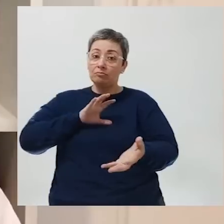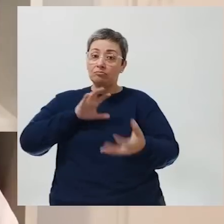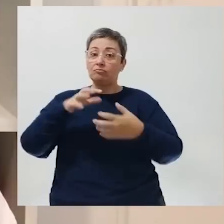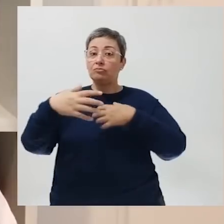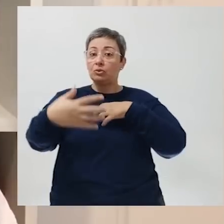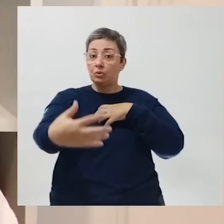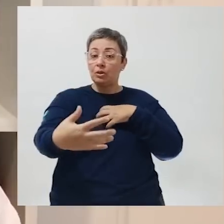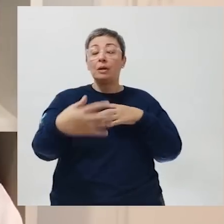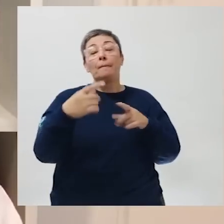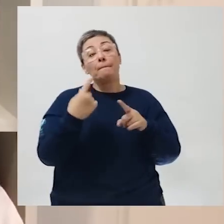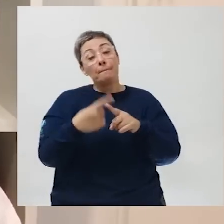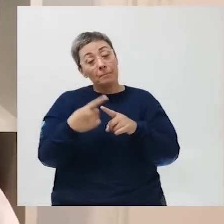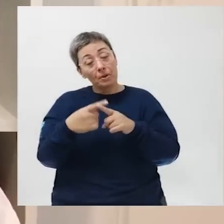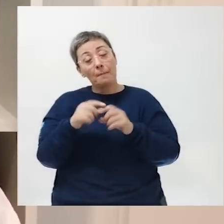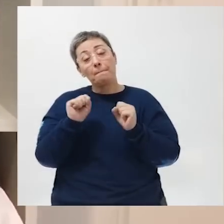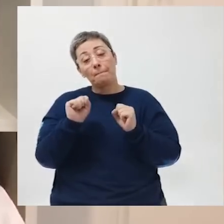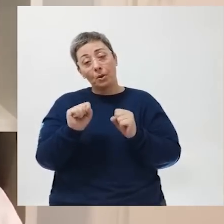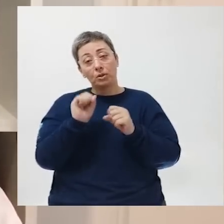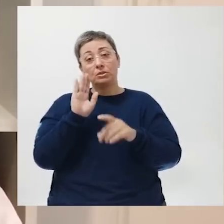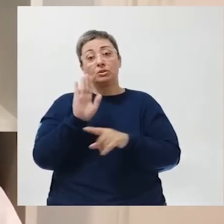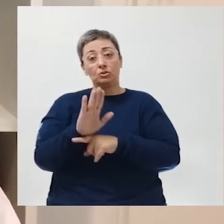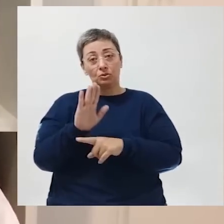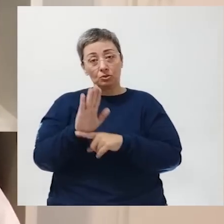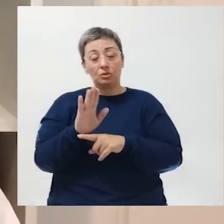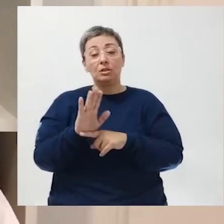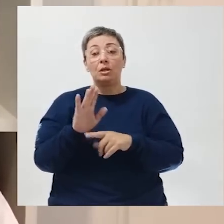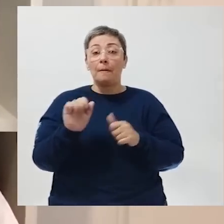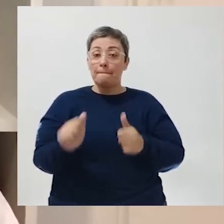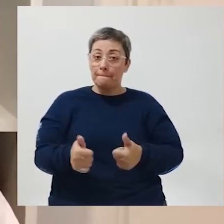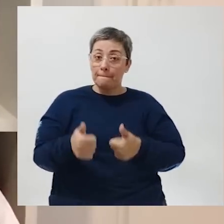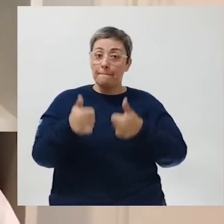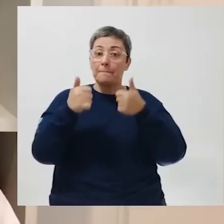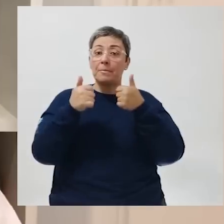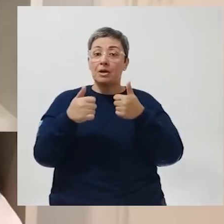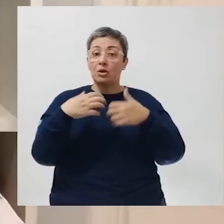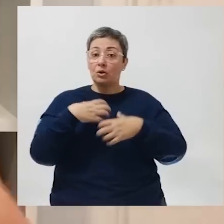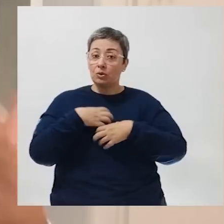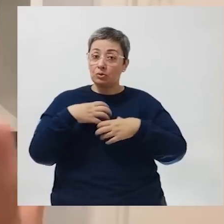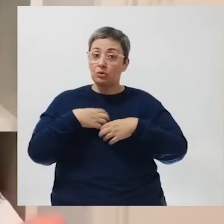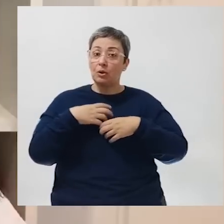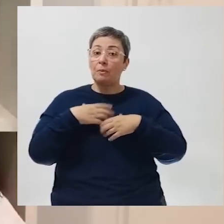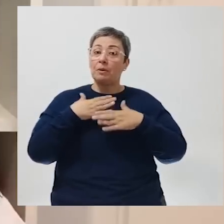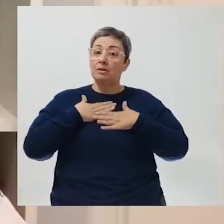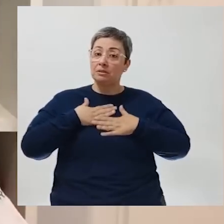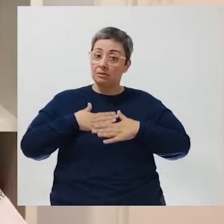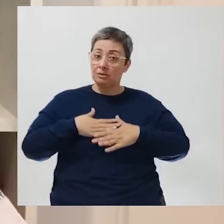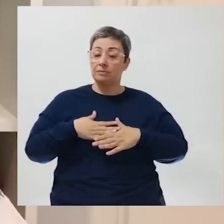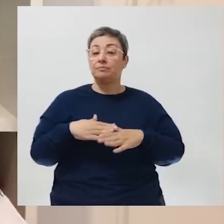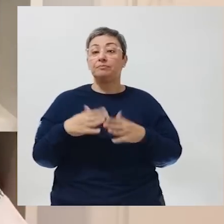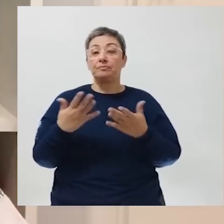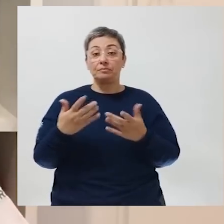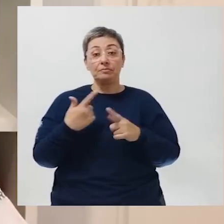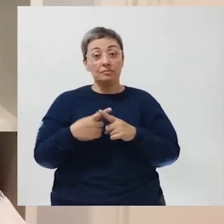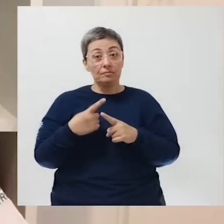lugar da pessoa para que você possa ajudar essa pessoa de uma forma melhor, de uma forma mais leve e mais